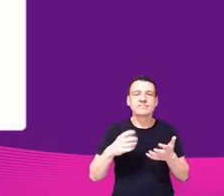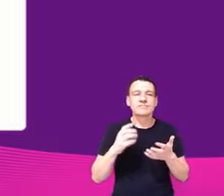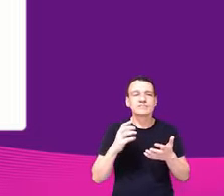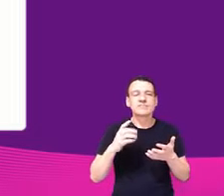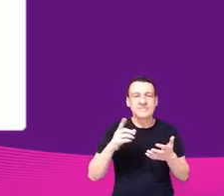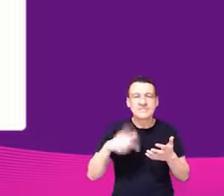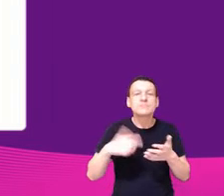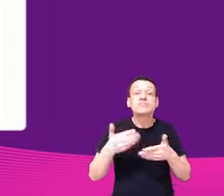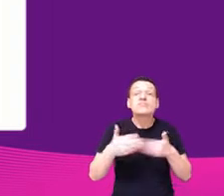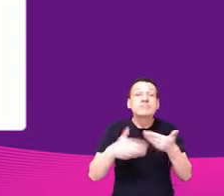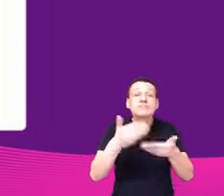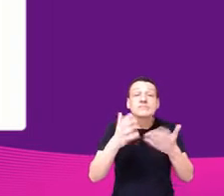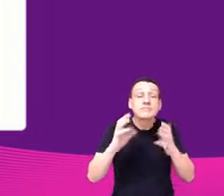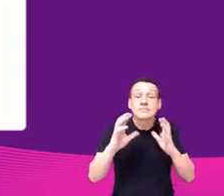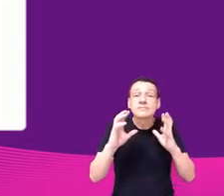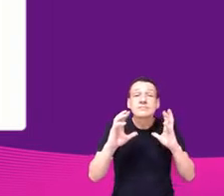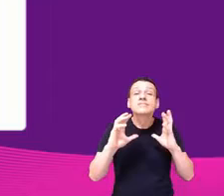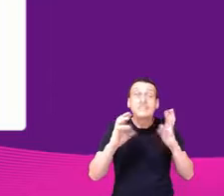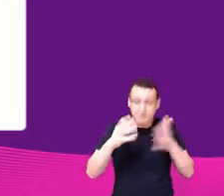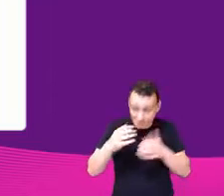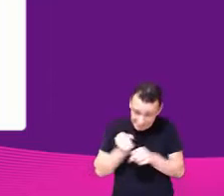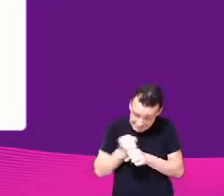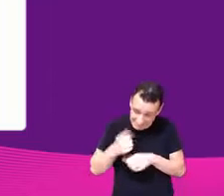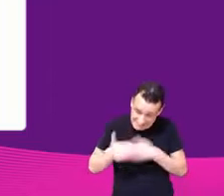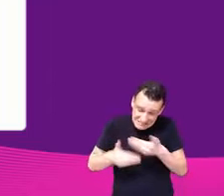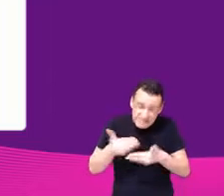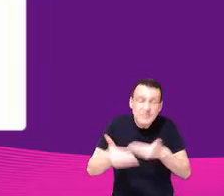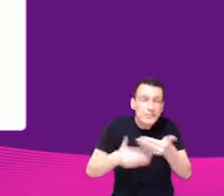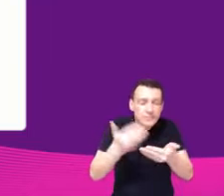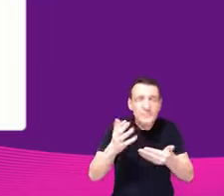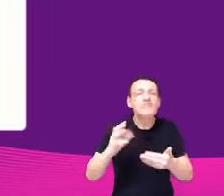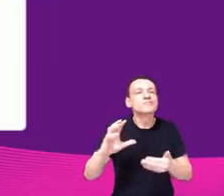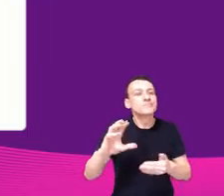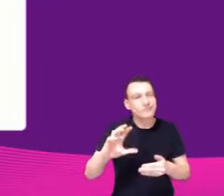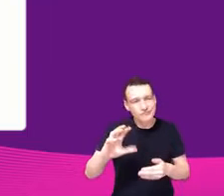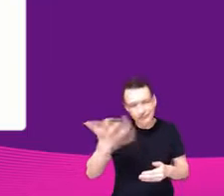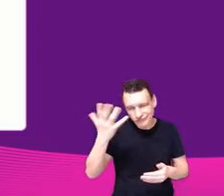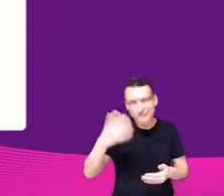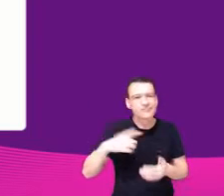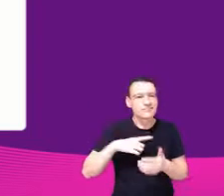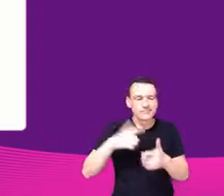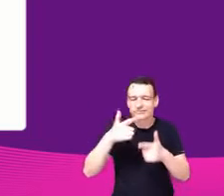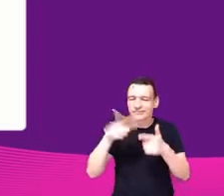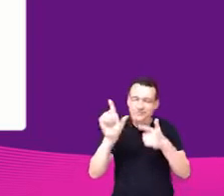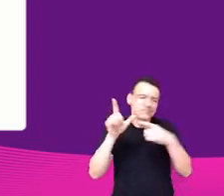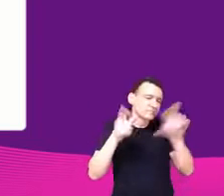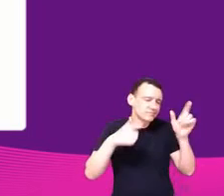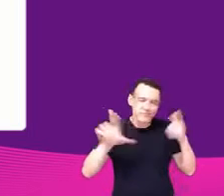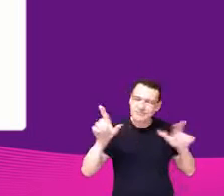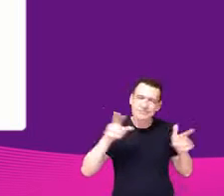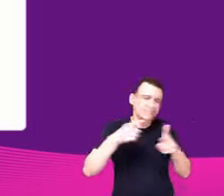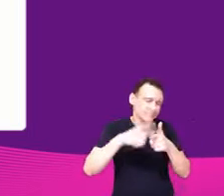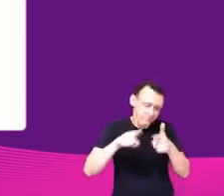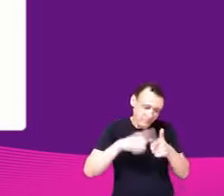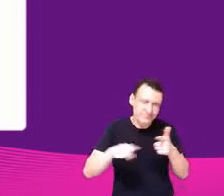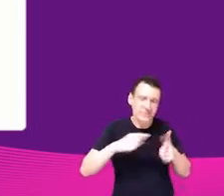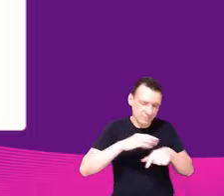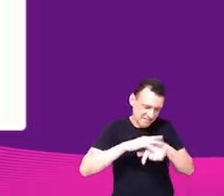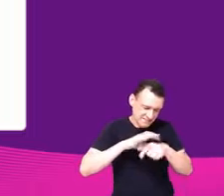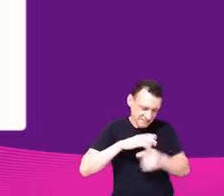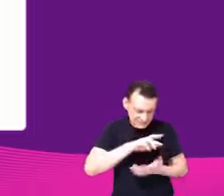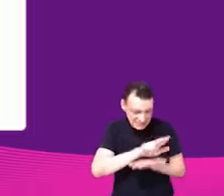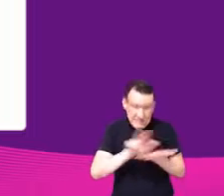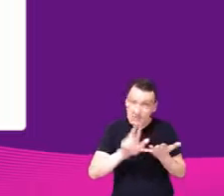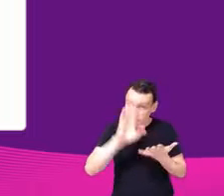dessa combinação da progressão da doença renal crônica e da multiplicação do risco de doença